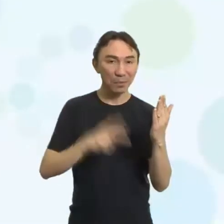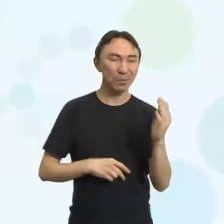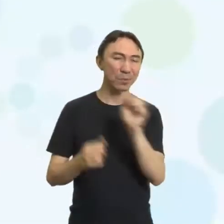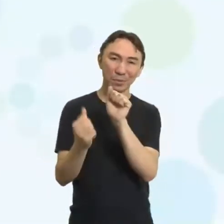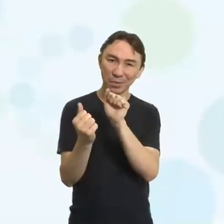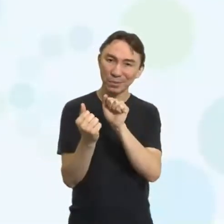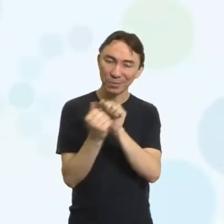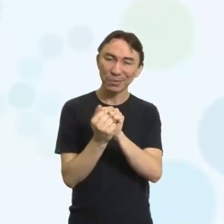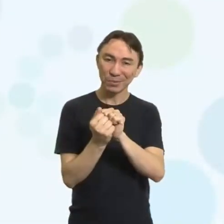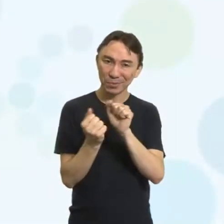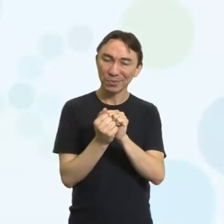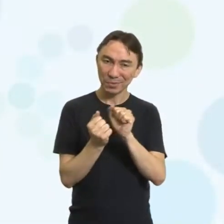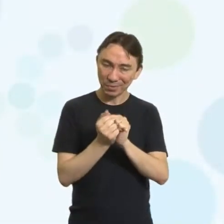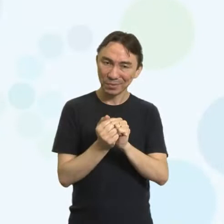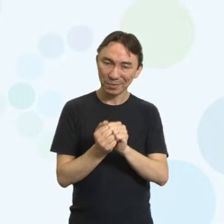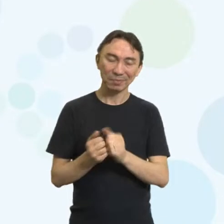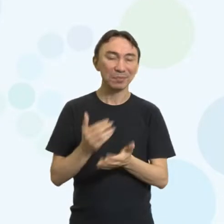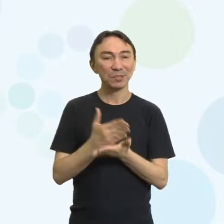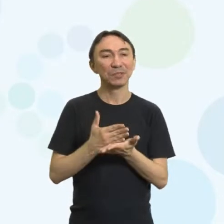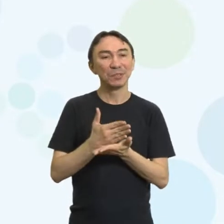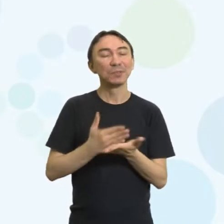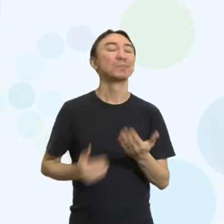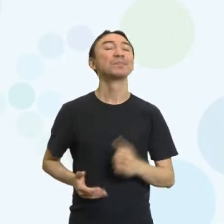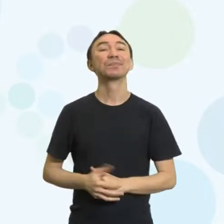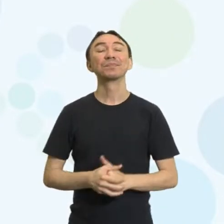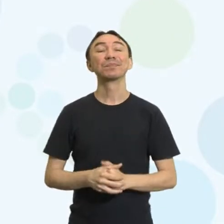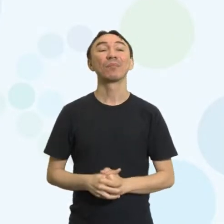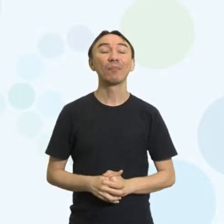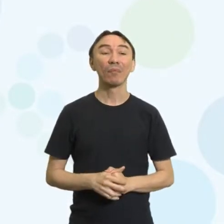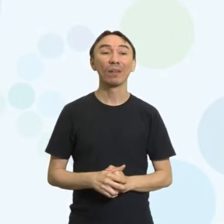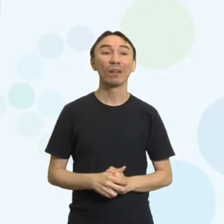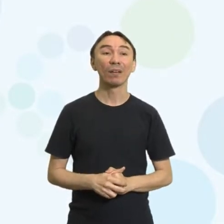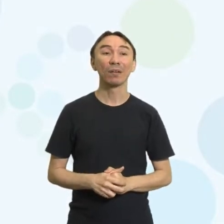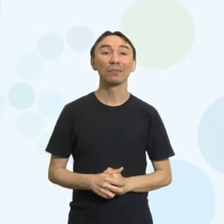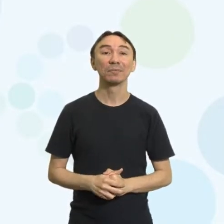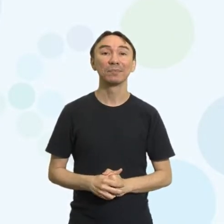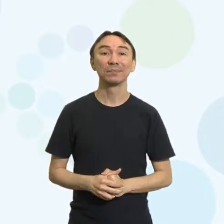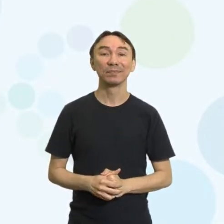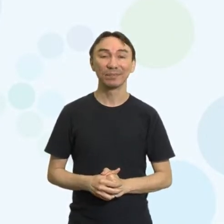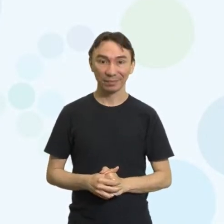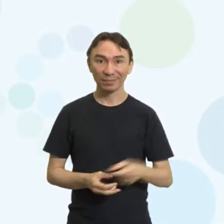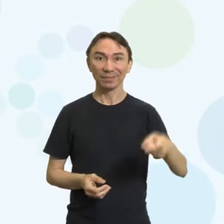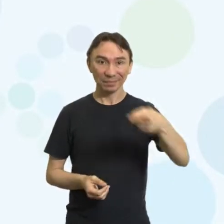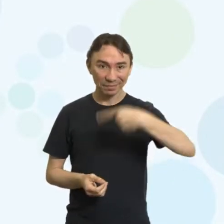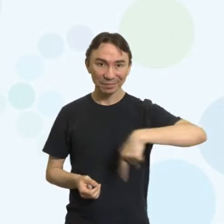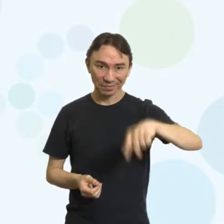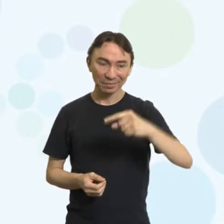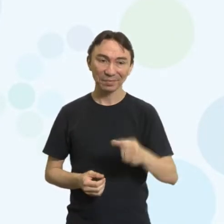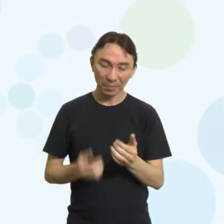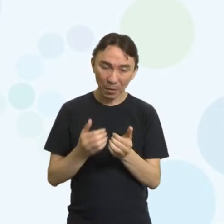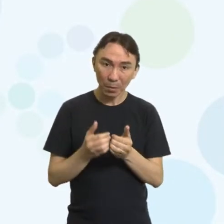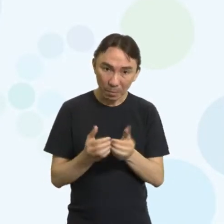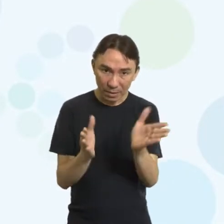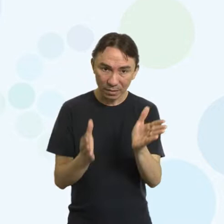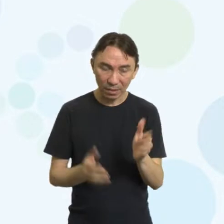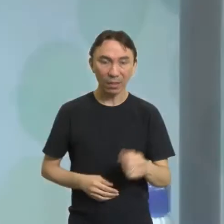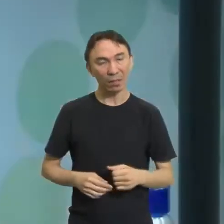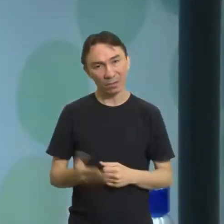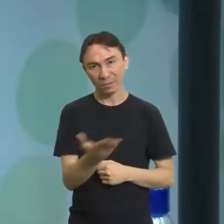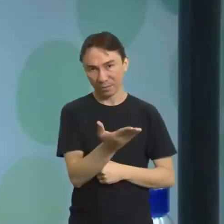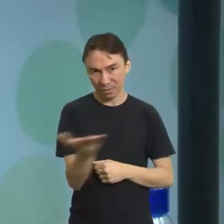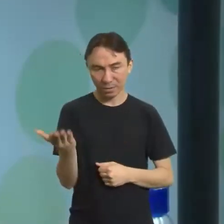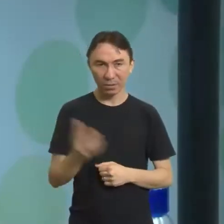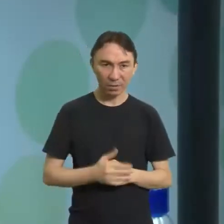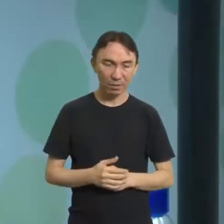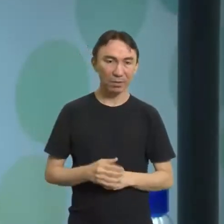bom, Lê... Para que a gente possa iniciar, então, nós vamos dar aquele tempo para que